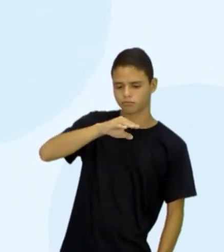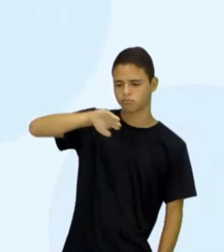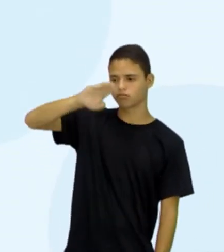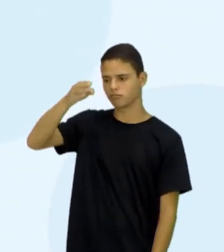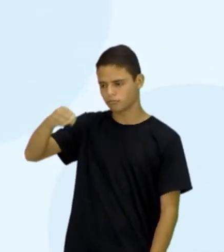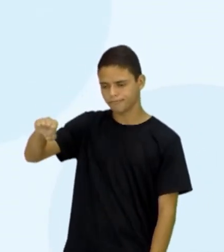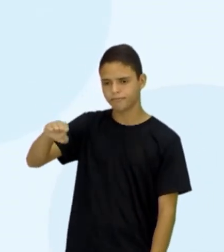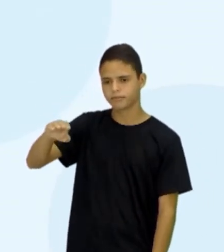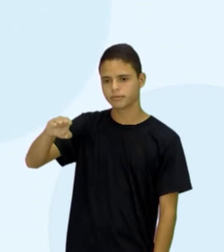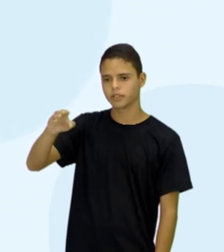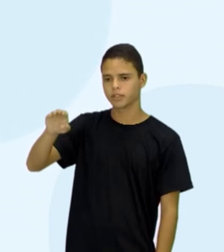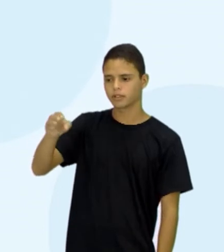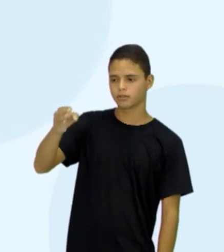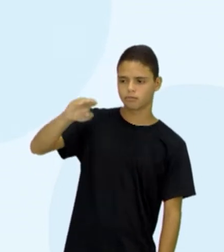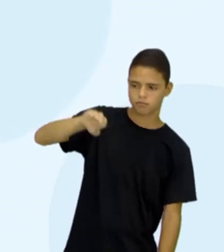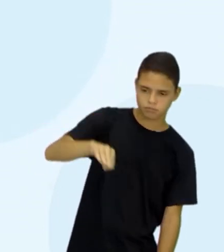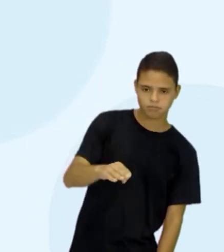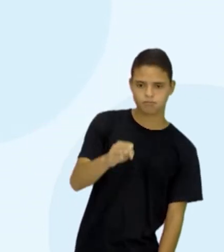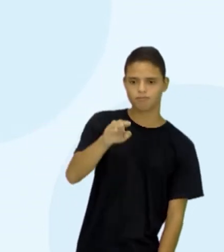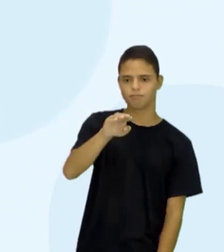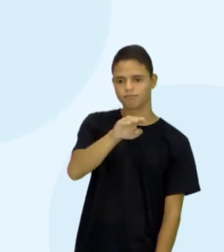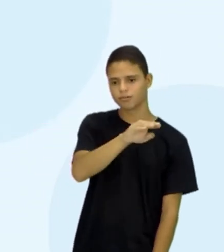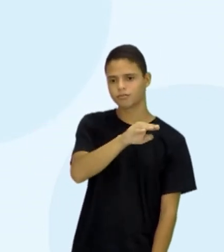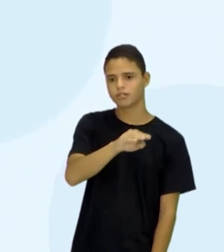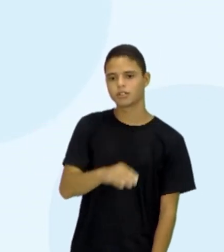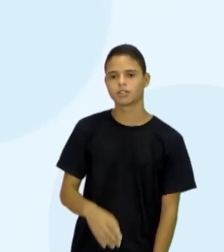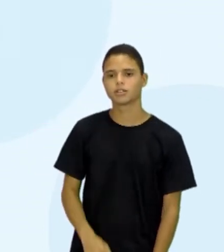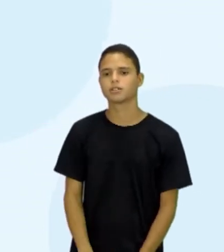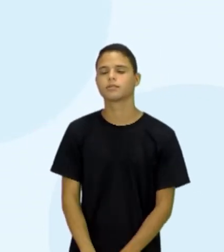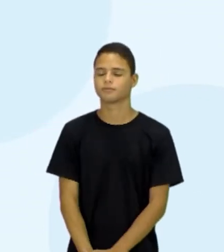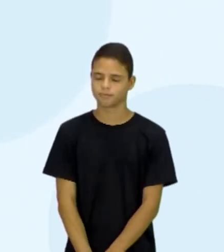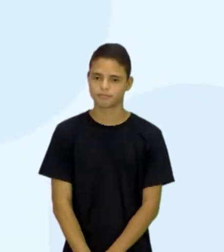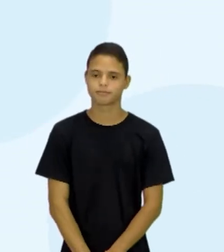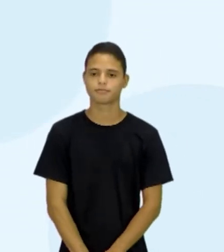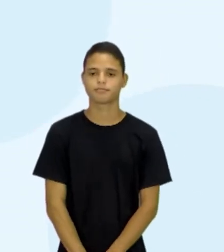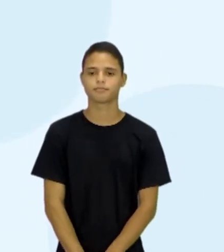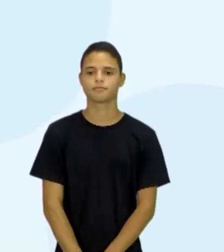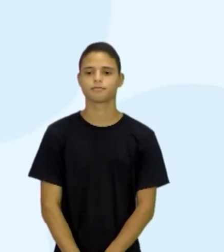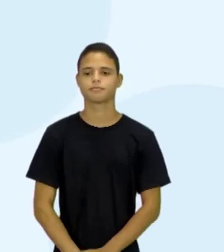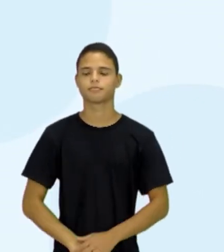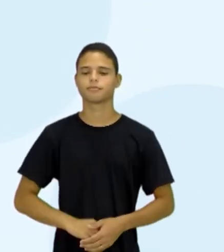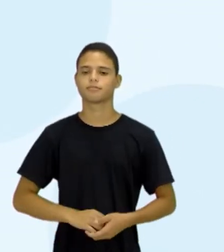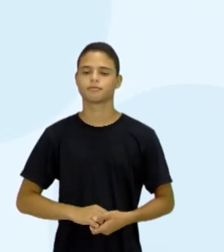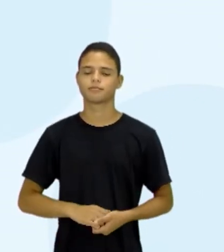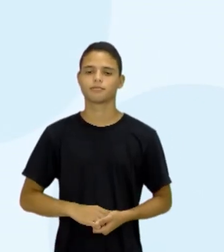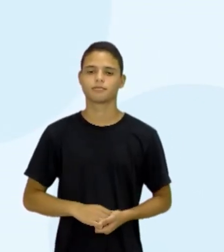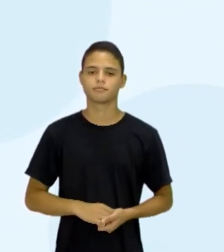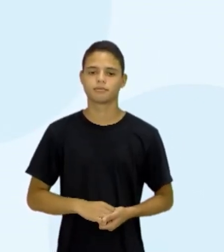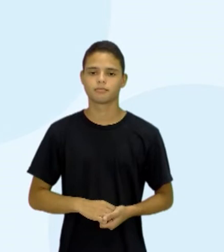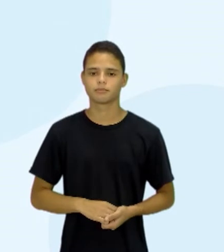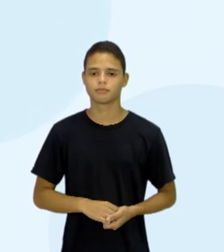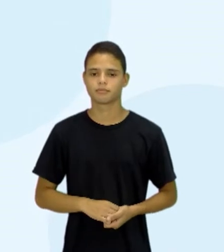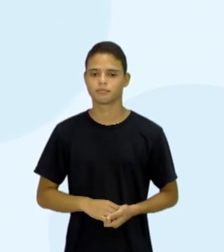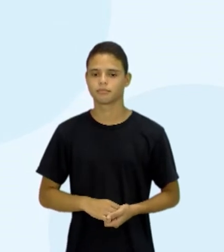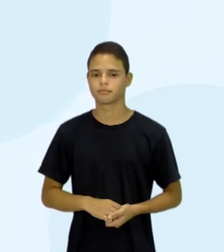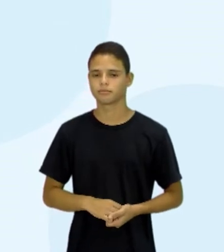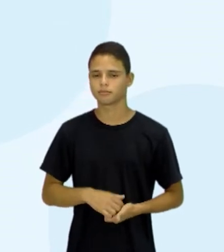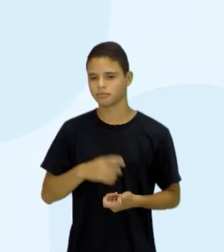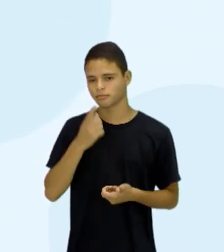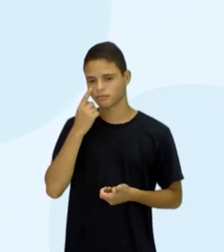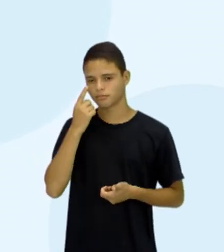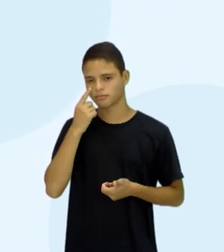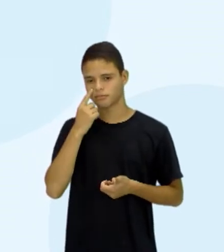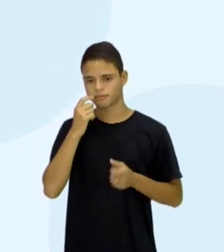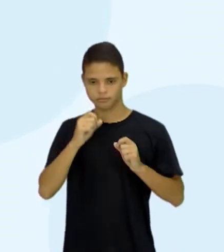é uma depressão. Pronto. Redondinho é uma lombada e o quadradinho é uma depressão. Está ali naquela localização de tela. Vamos olhar isso com um pouco mais de